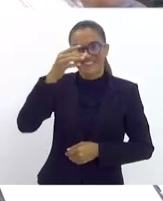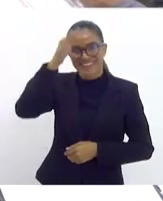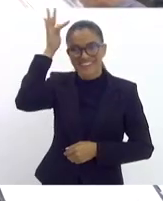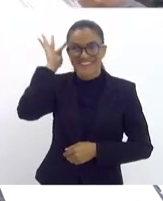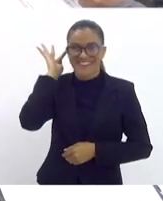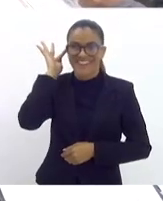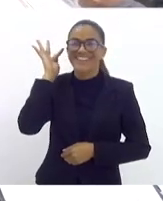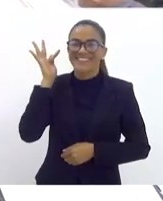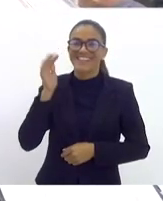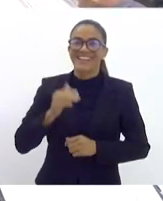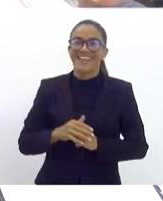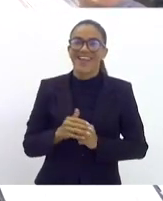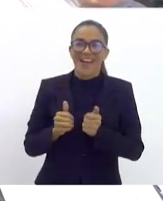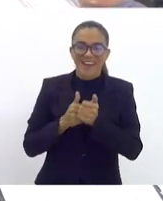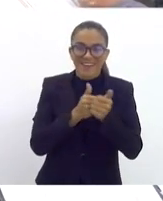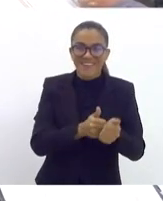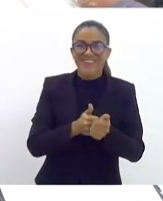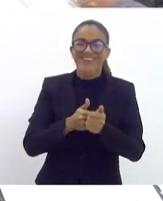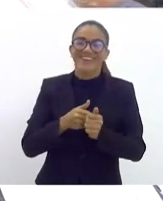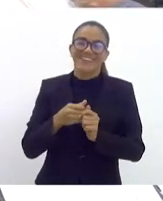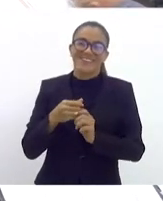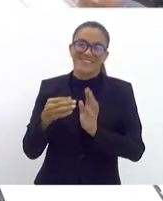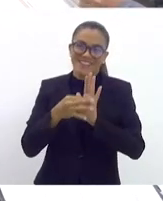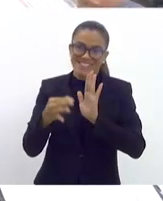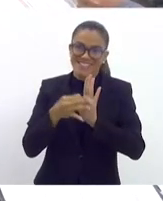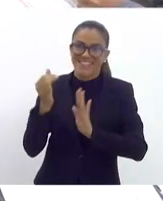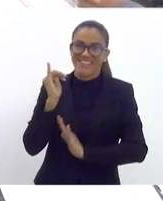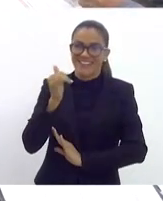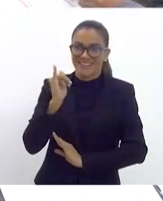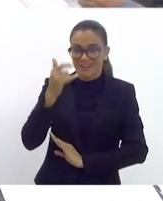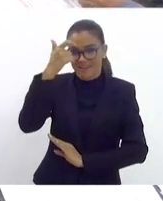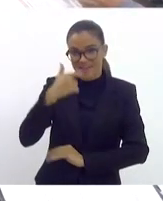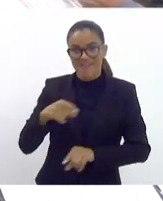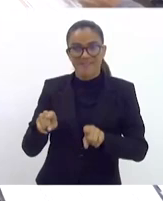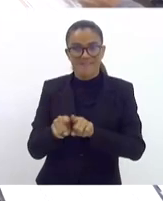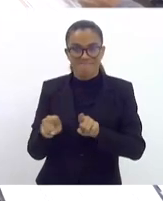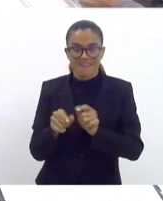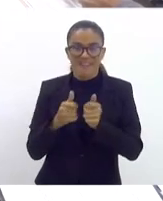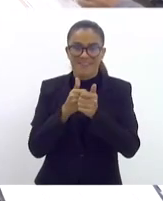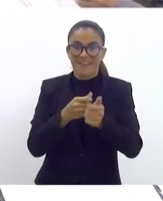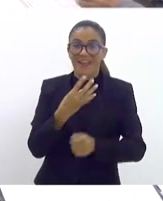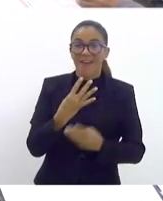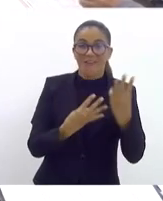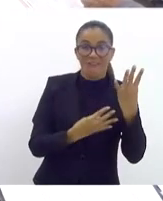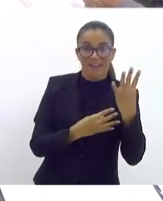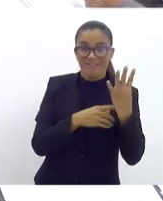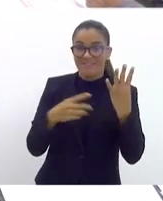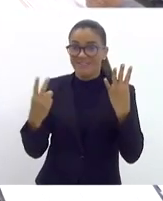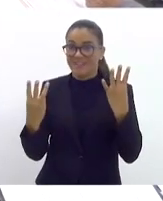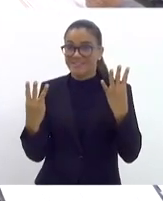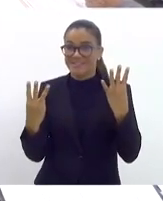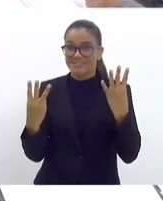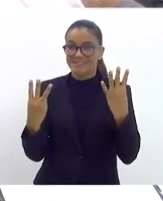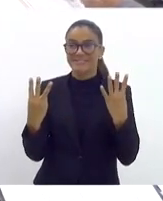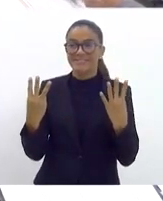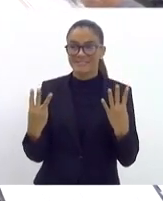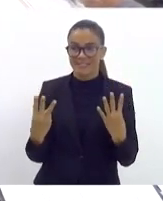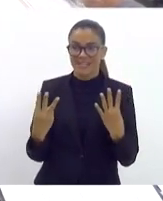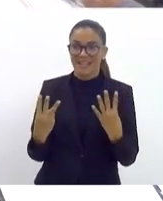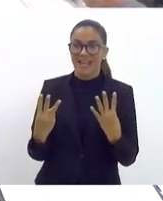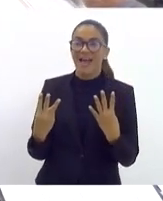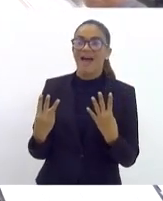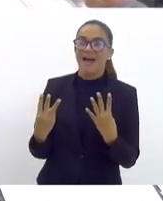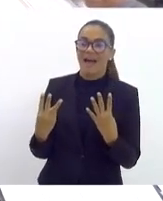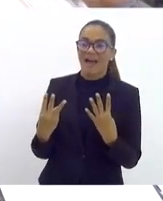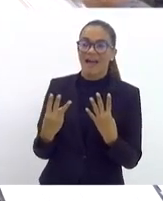acompanha o parecer do relator eu acompanho parecendo o relator 4 a 3 aprovado